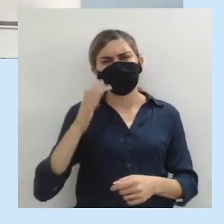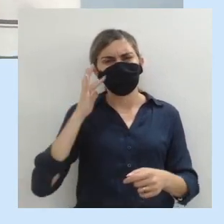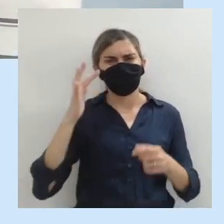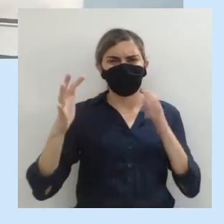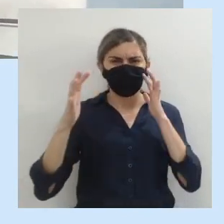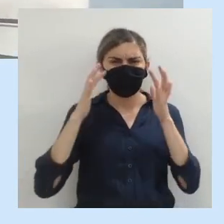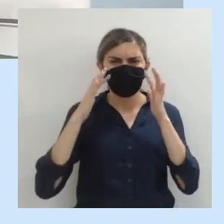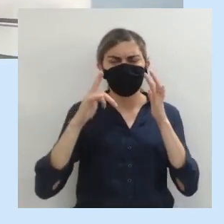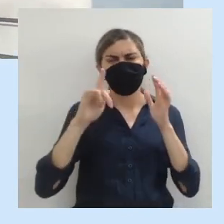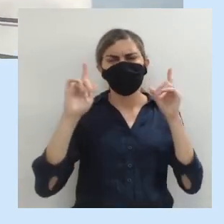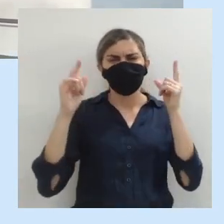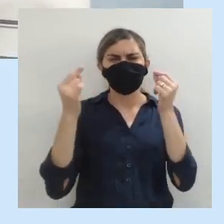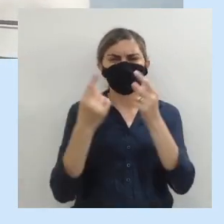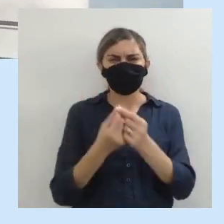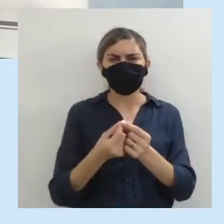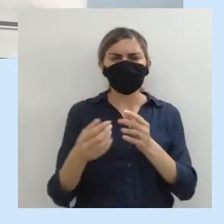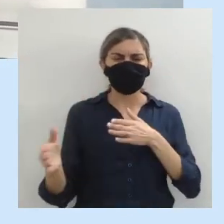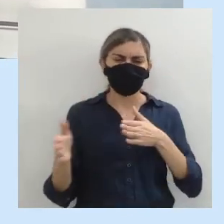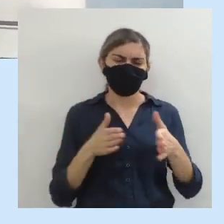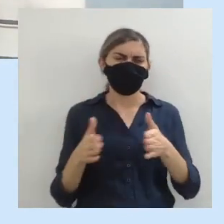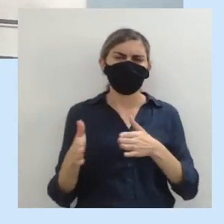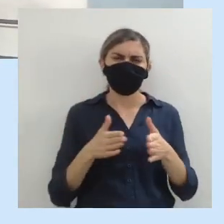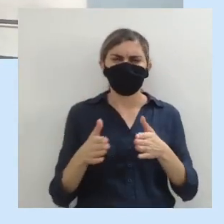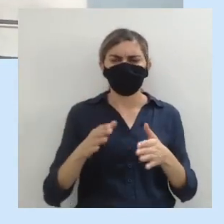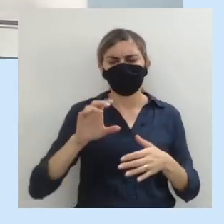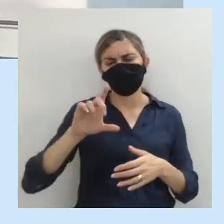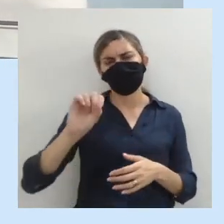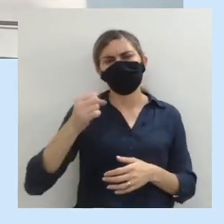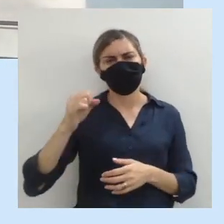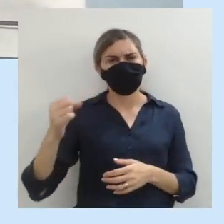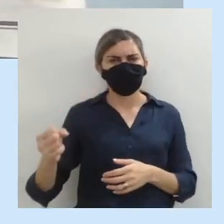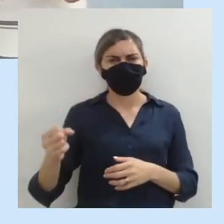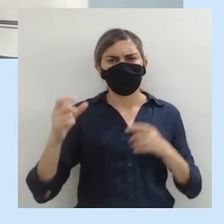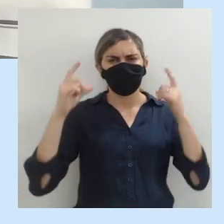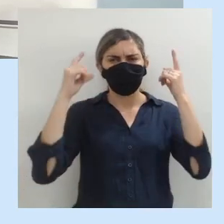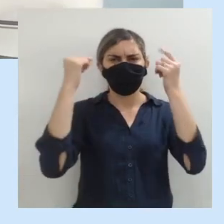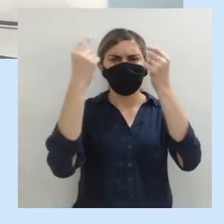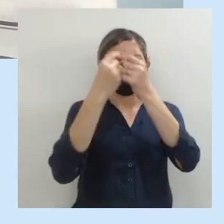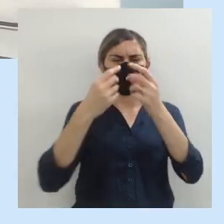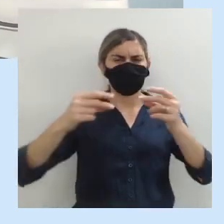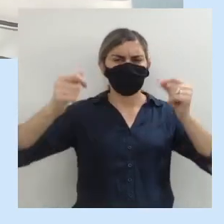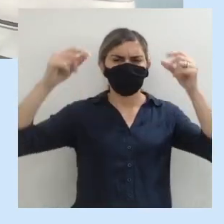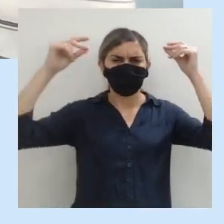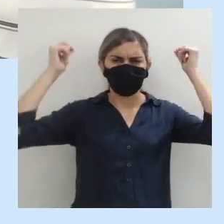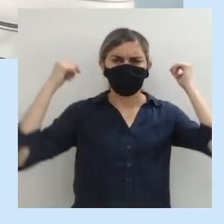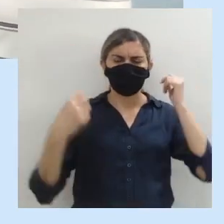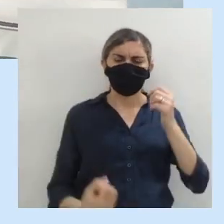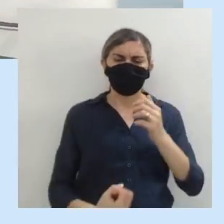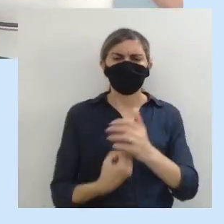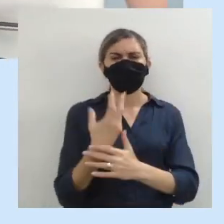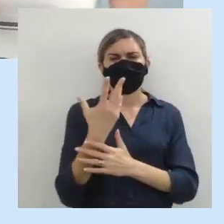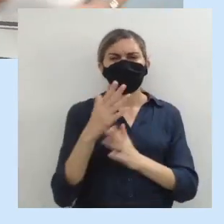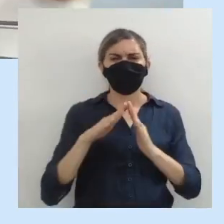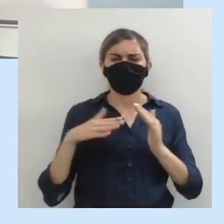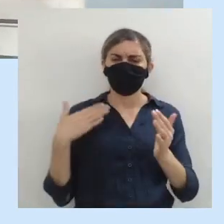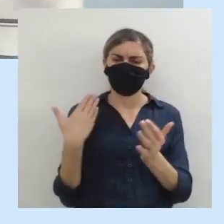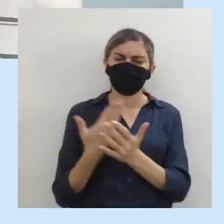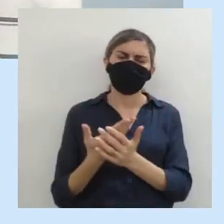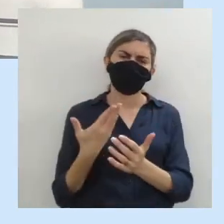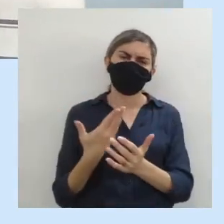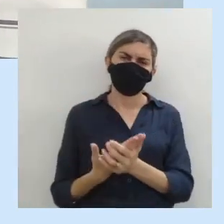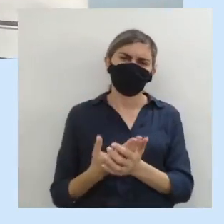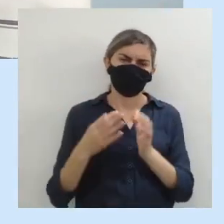filósofo grego durante o período clássico na Grécia Antiga, fundador de uma escola,